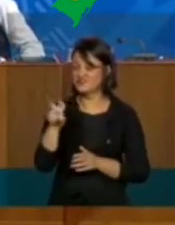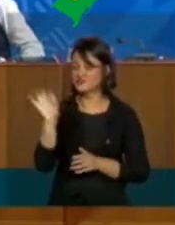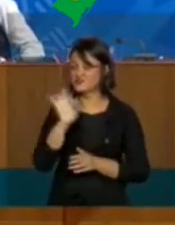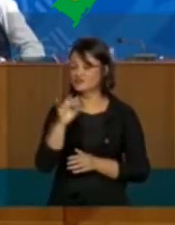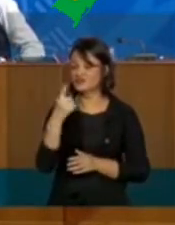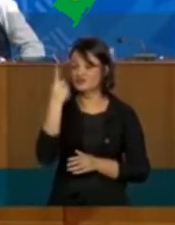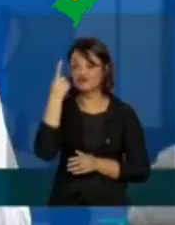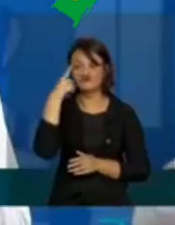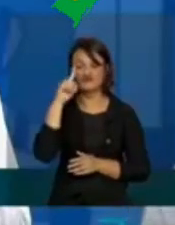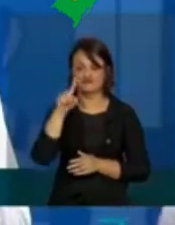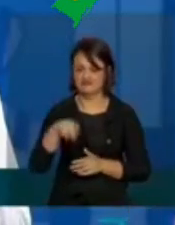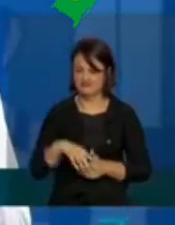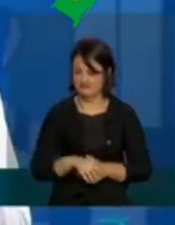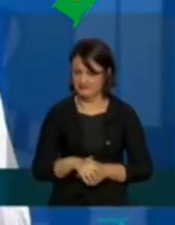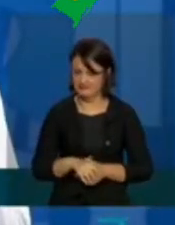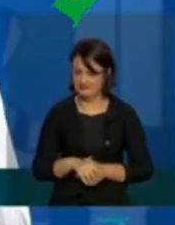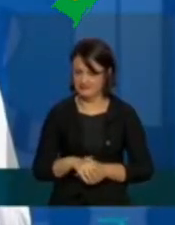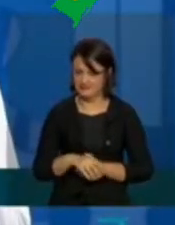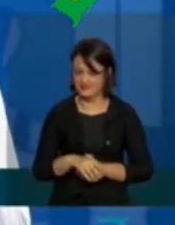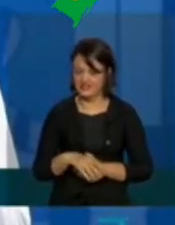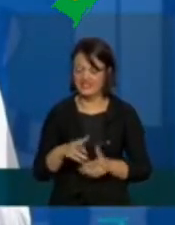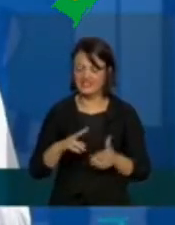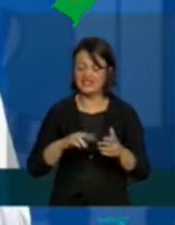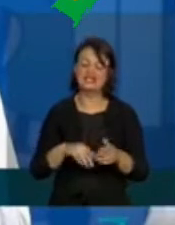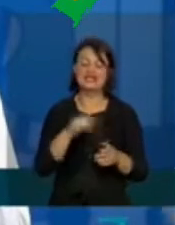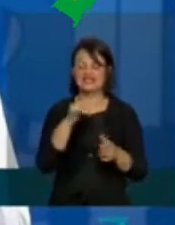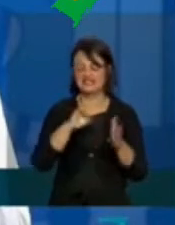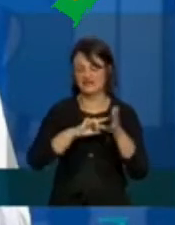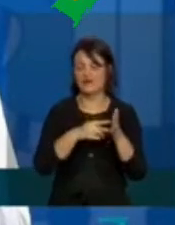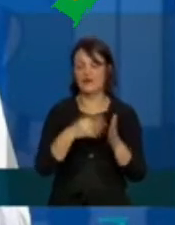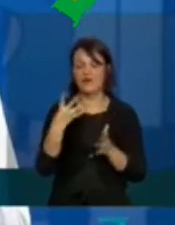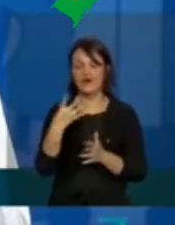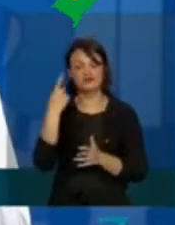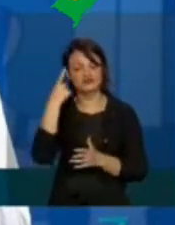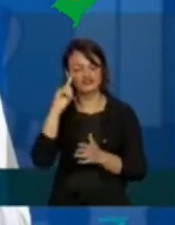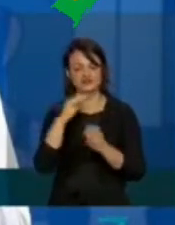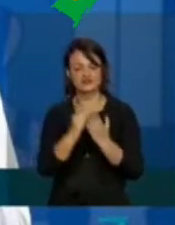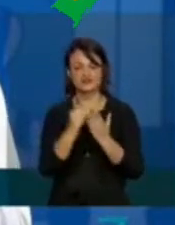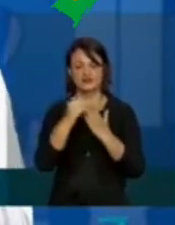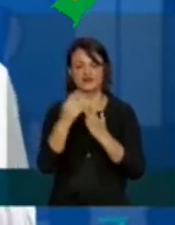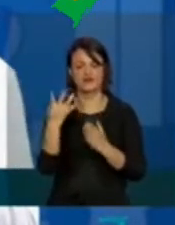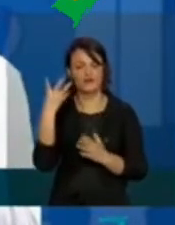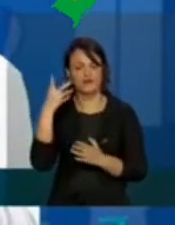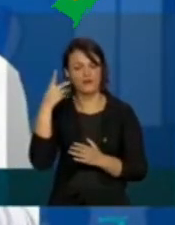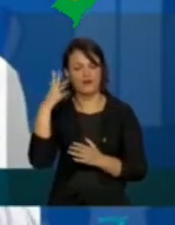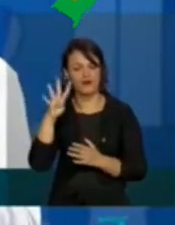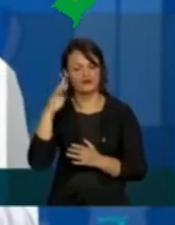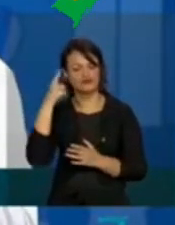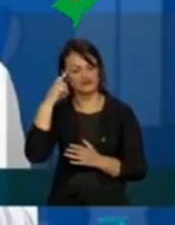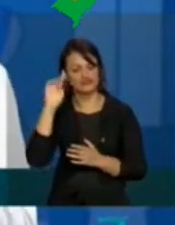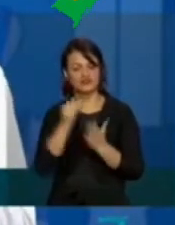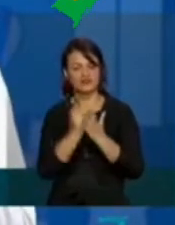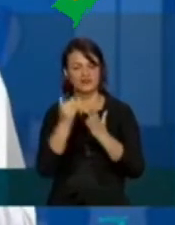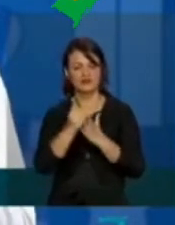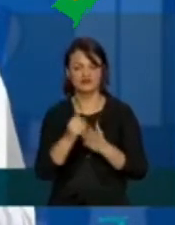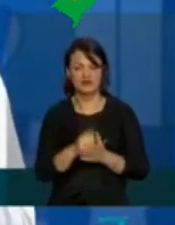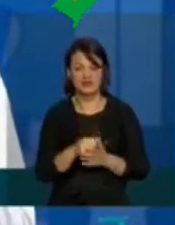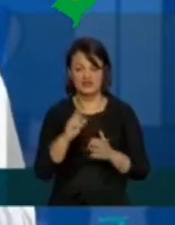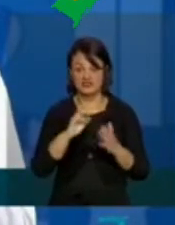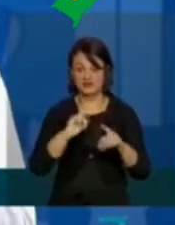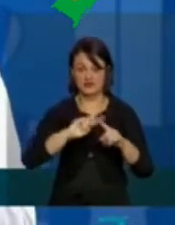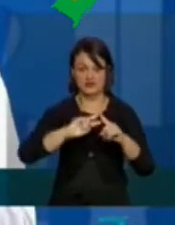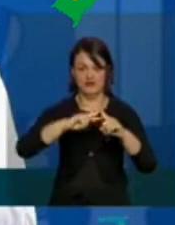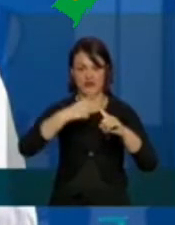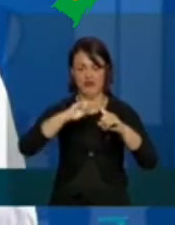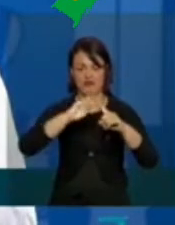num dia. Então, significava que a cada 4 dias nós dobrávamos. Se você dobra muito